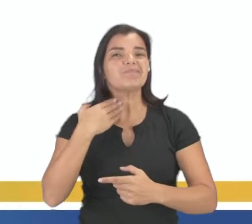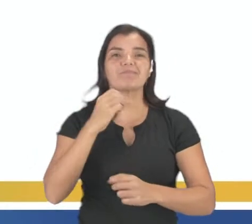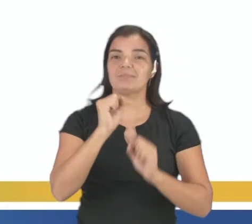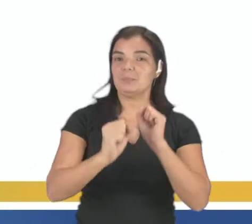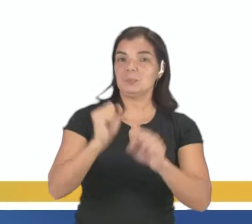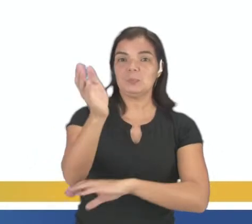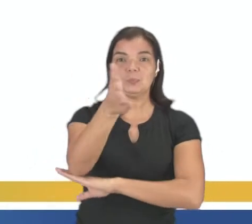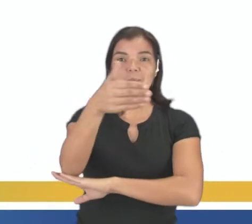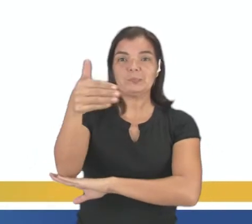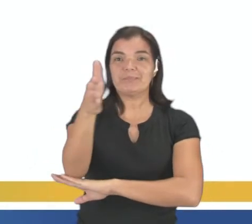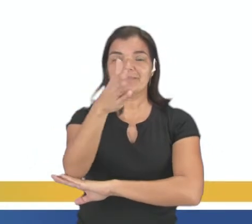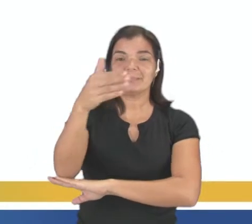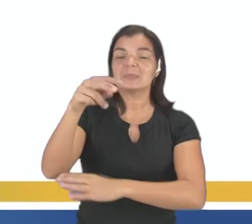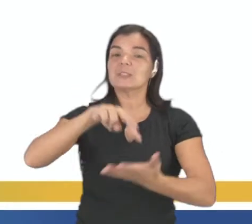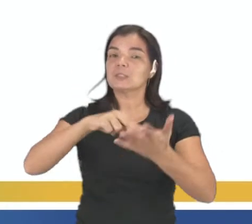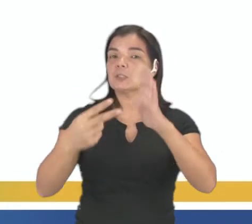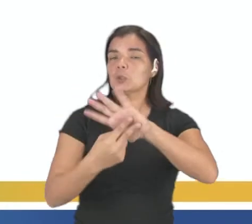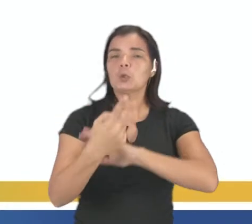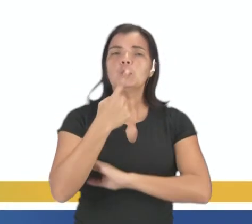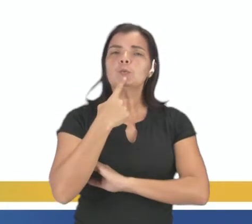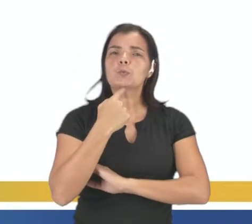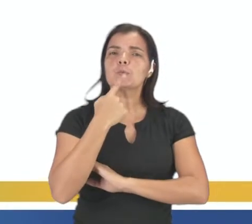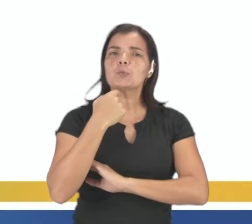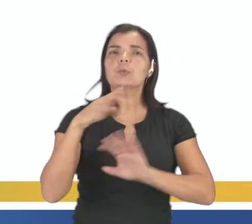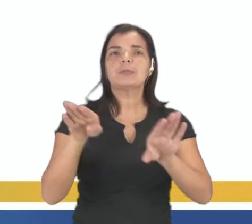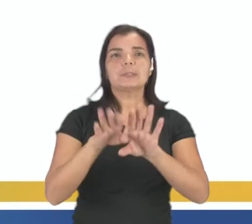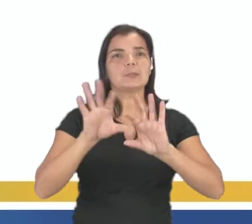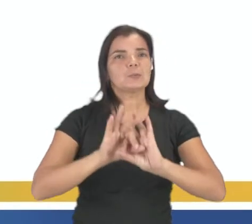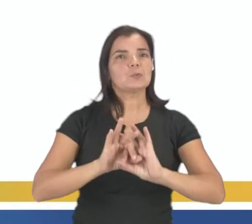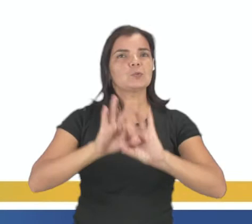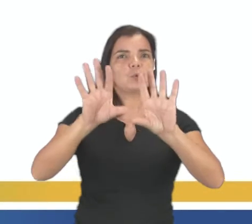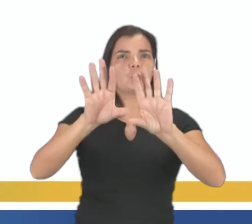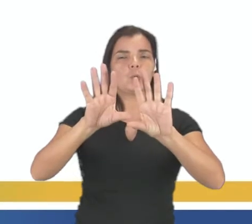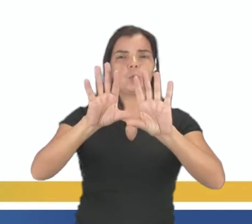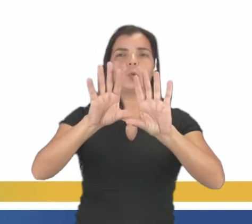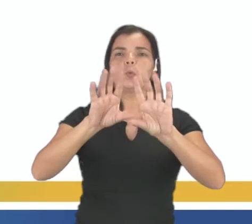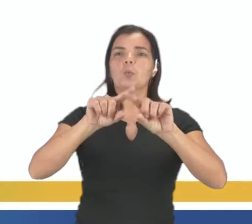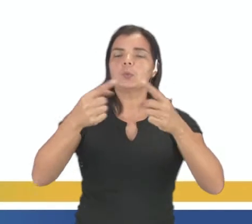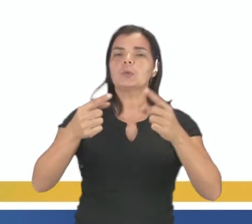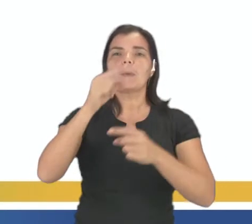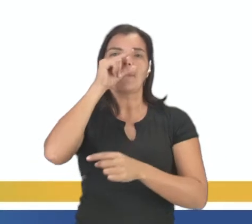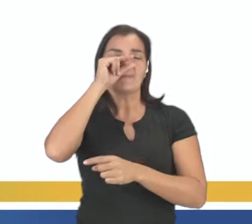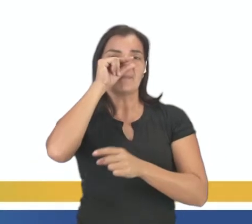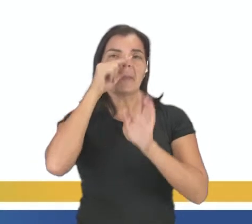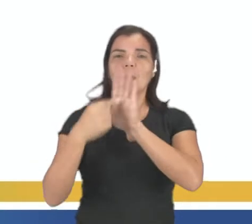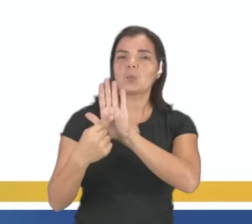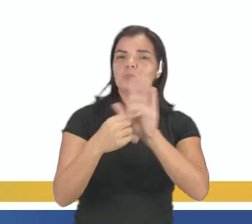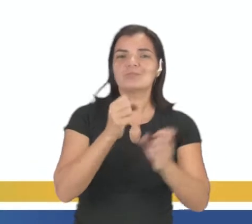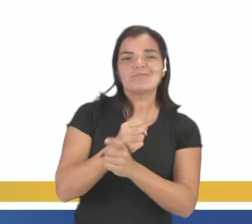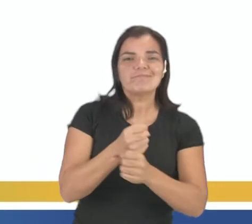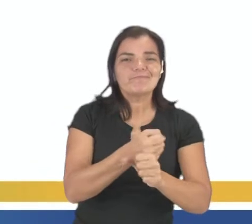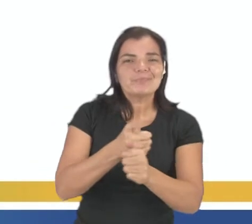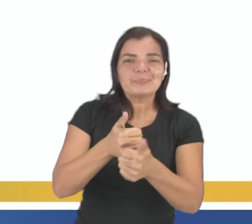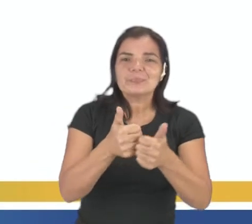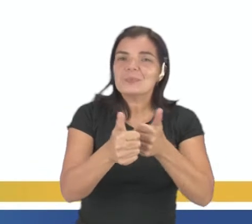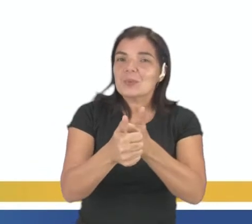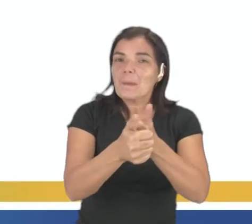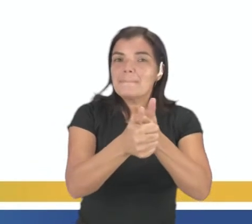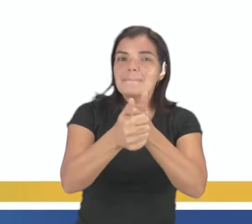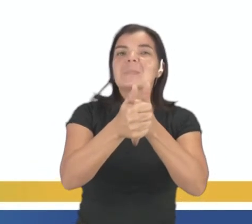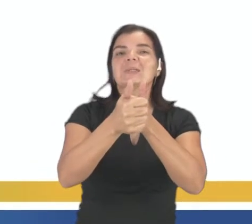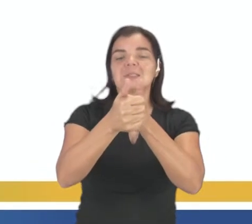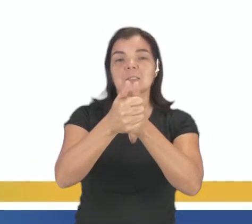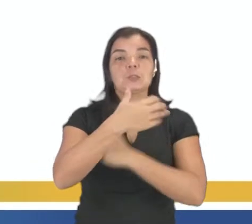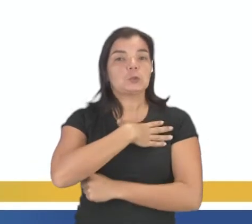bandeira vermelha, muito sangue, e a liberdade ali, né, com o seio de fora, como uma mãe guiando seus filhos, simbolizando